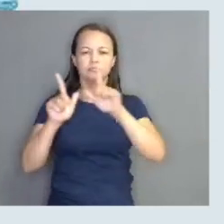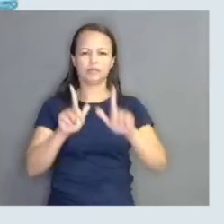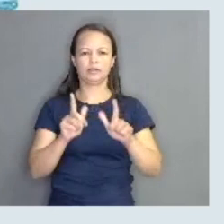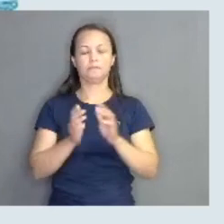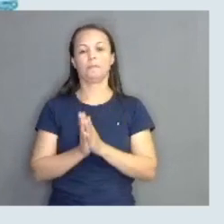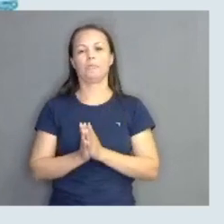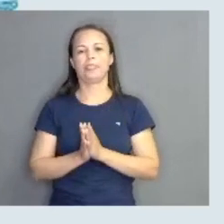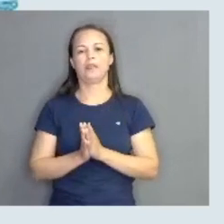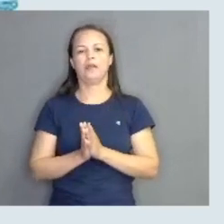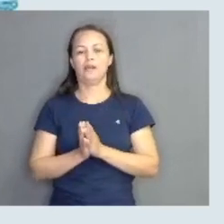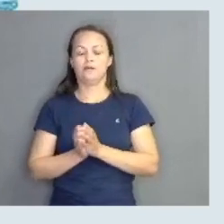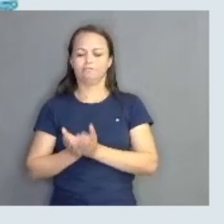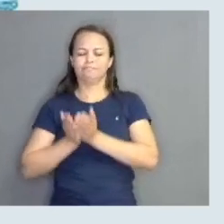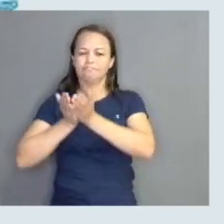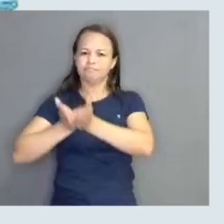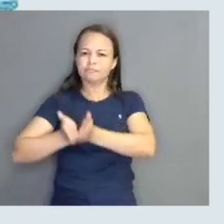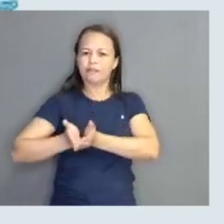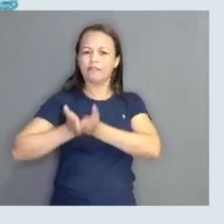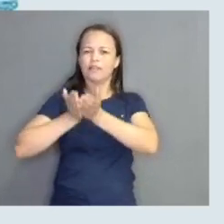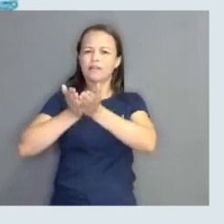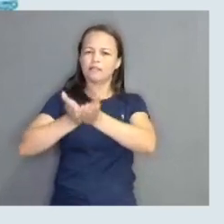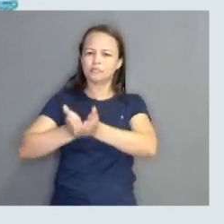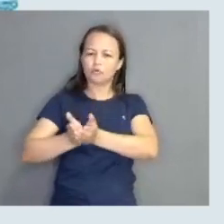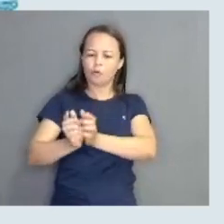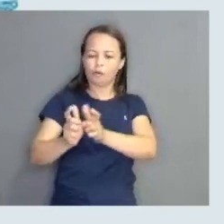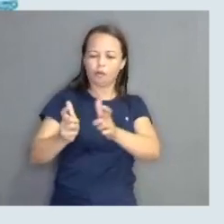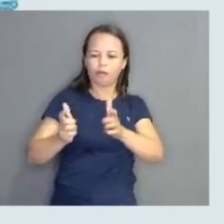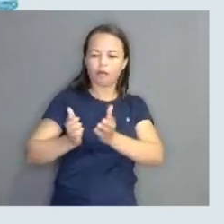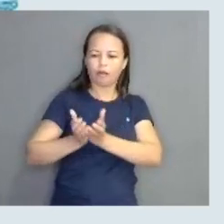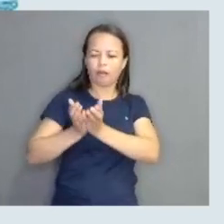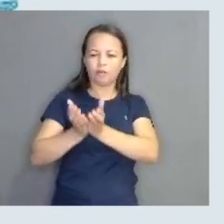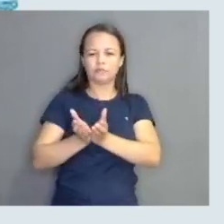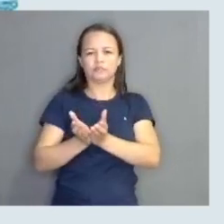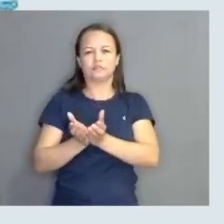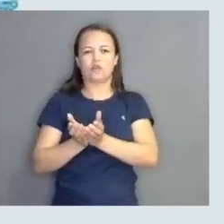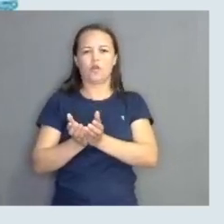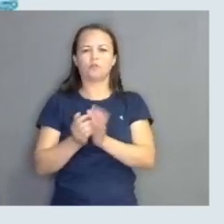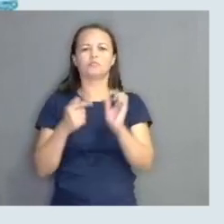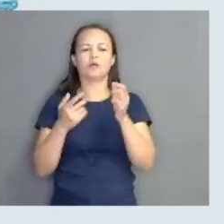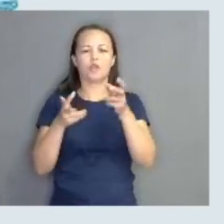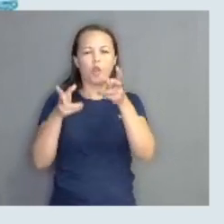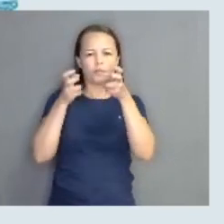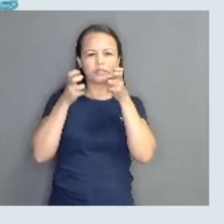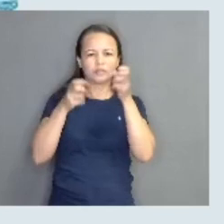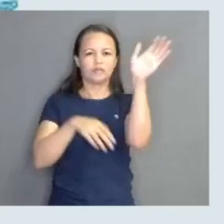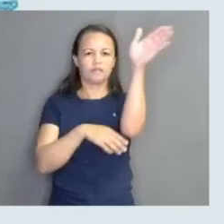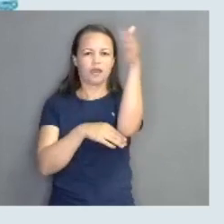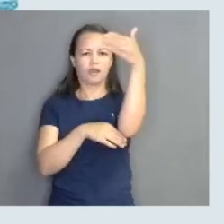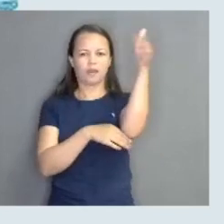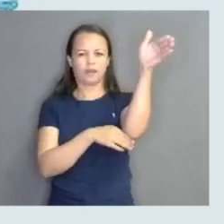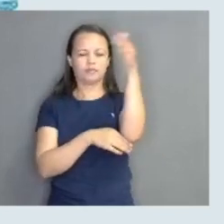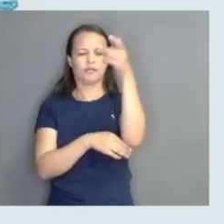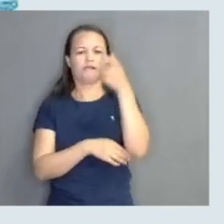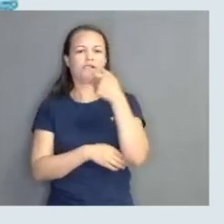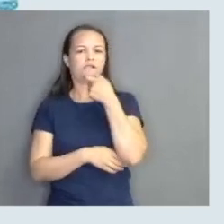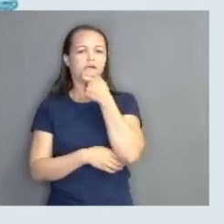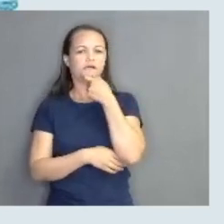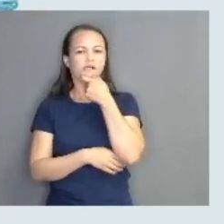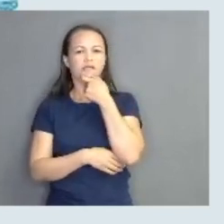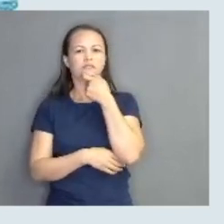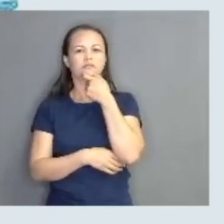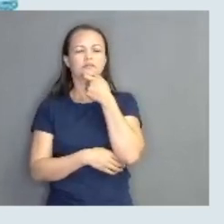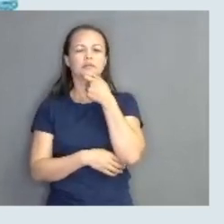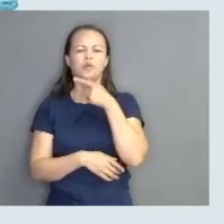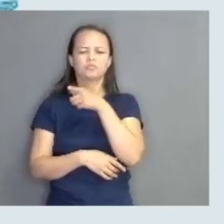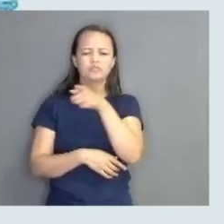Grandes navegações. Né? Vamos ali observar a bandeira da Inglaterra. Então, se você olha para um